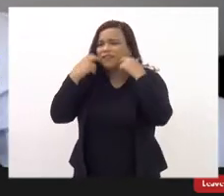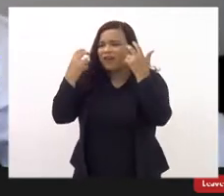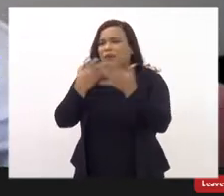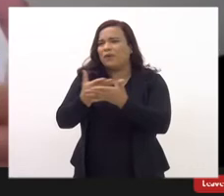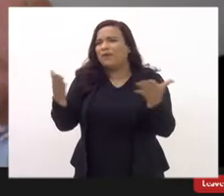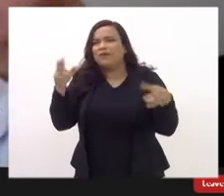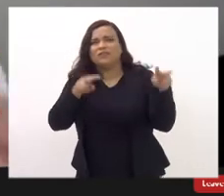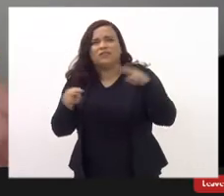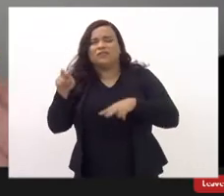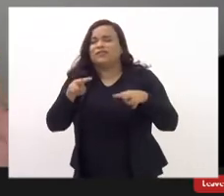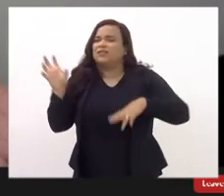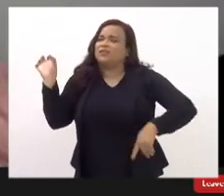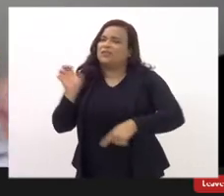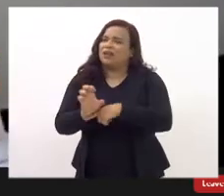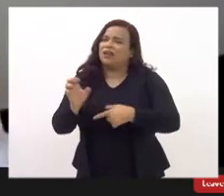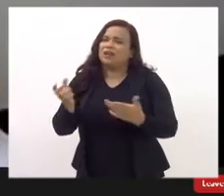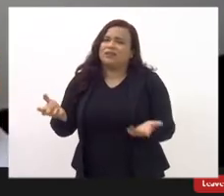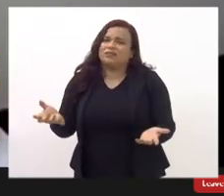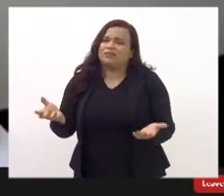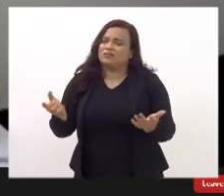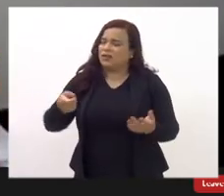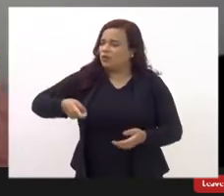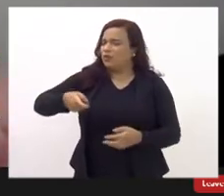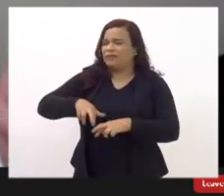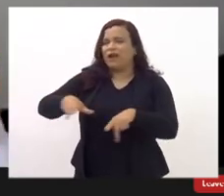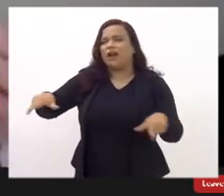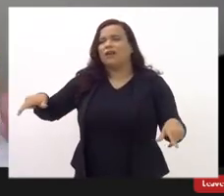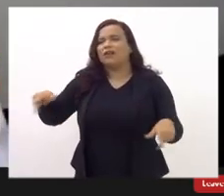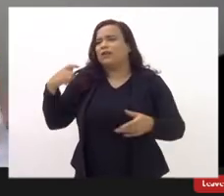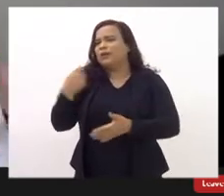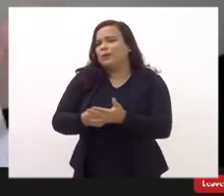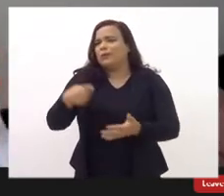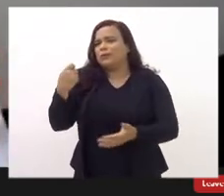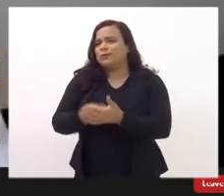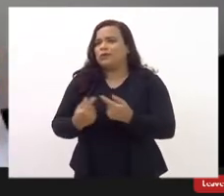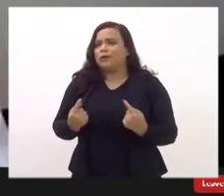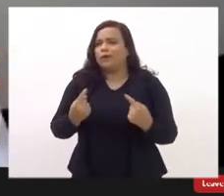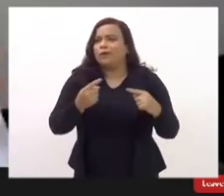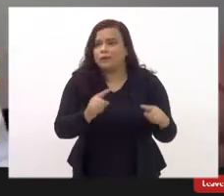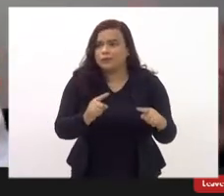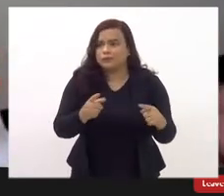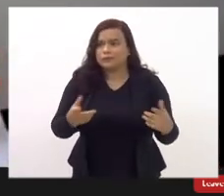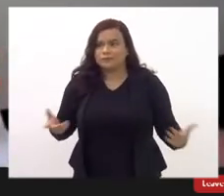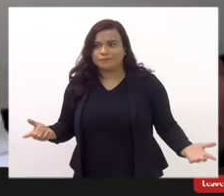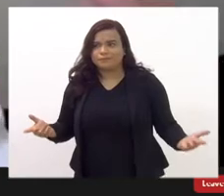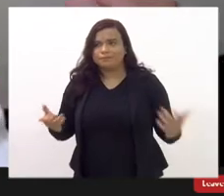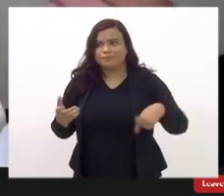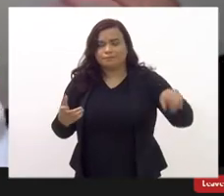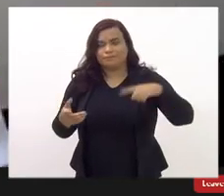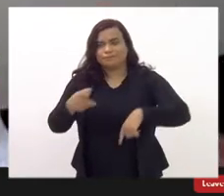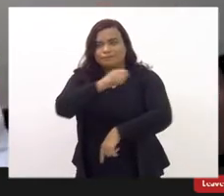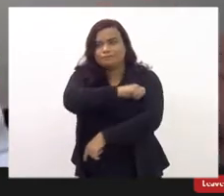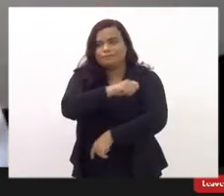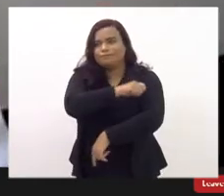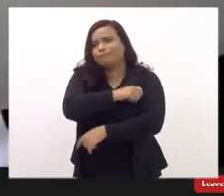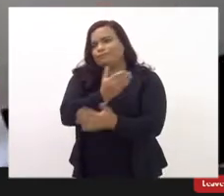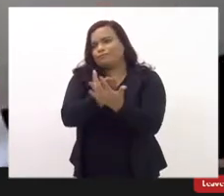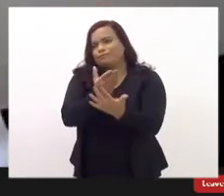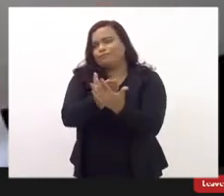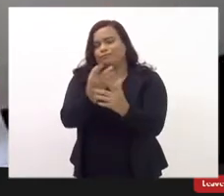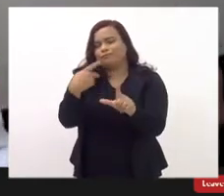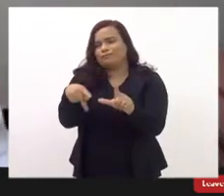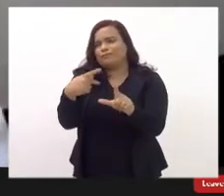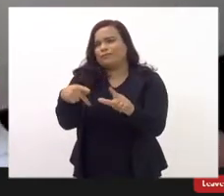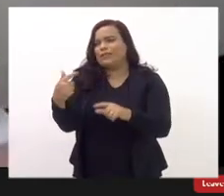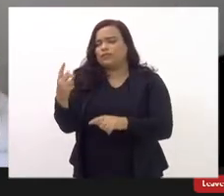né? De que o Estado e as suas autoridades estejam lutando para que estudantes não tenham direito ao passe